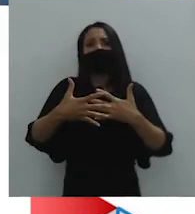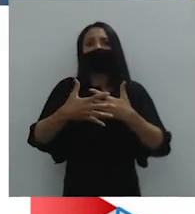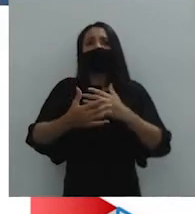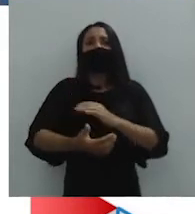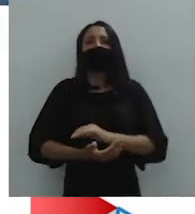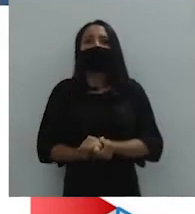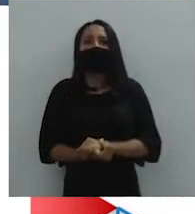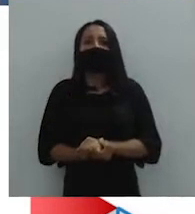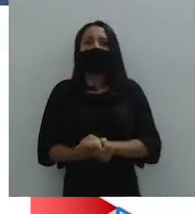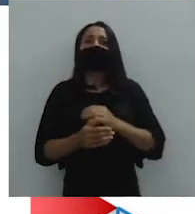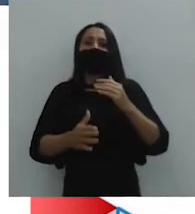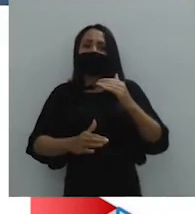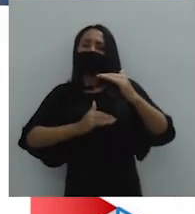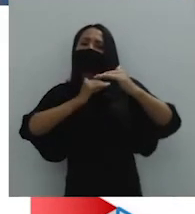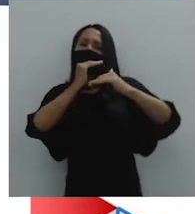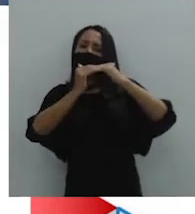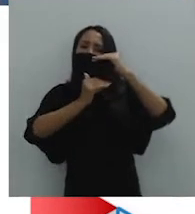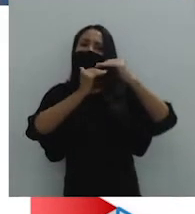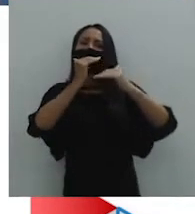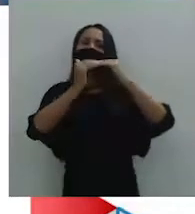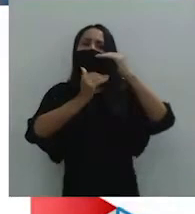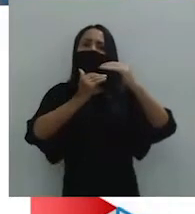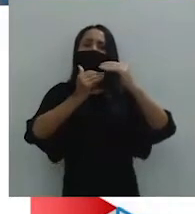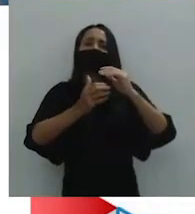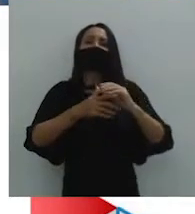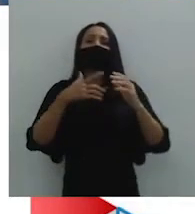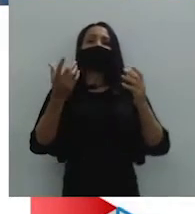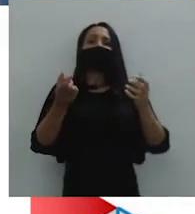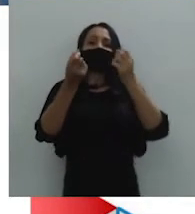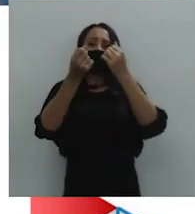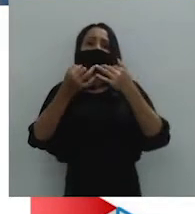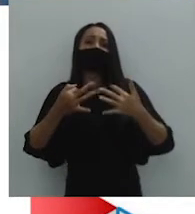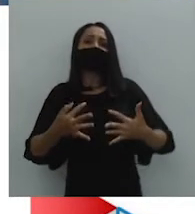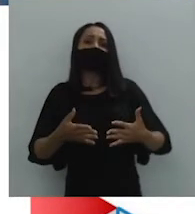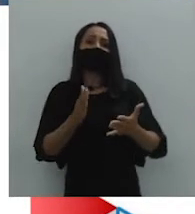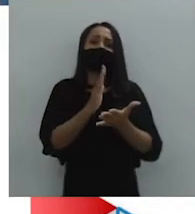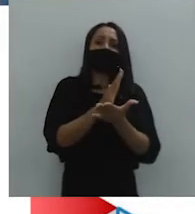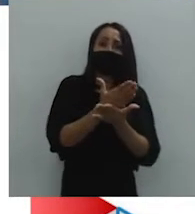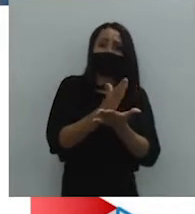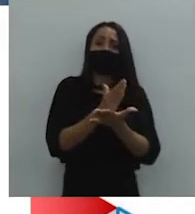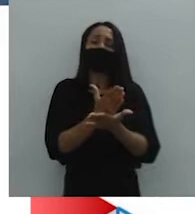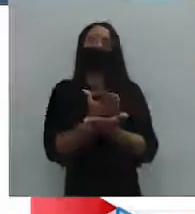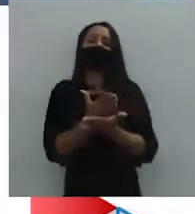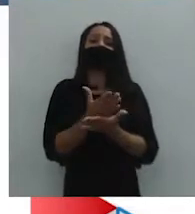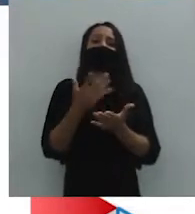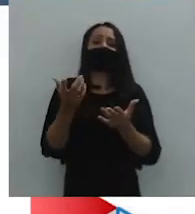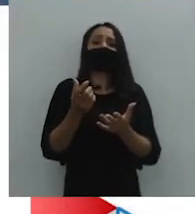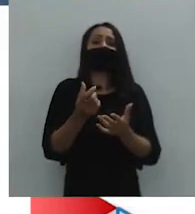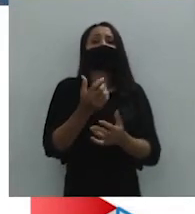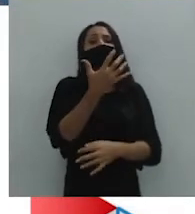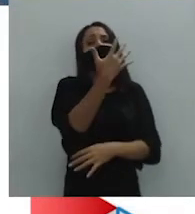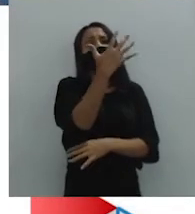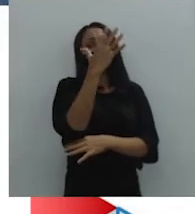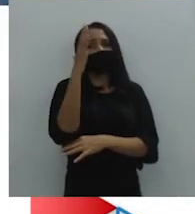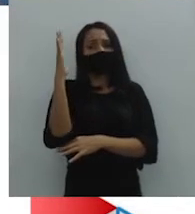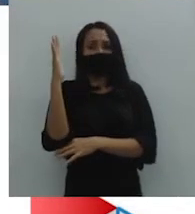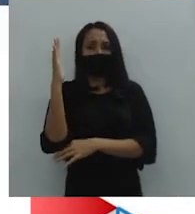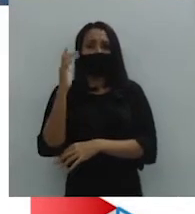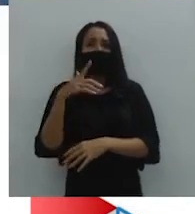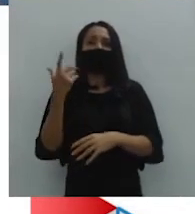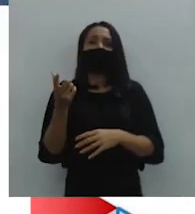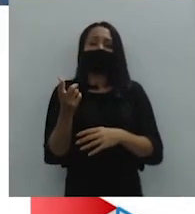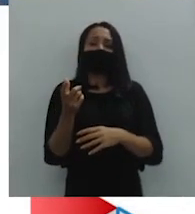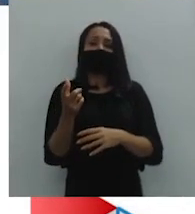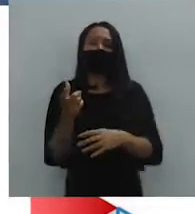já bem desenvolvida. E aí ele fala o seguinte, em alguns casos, a natureza ela pode estar